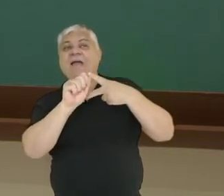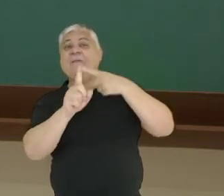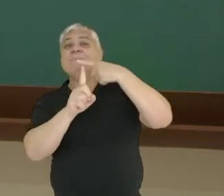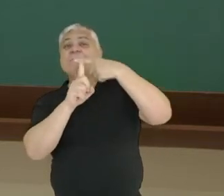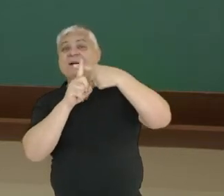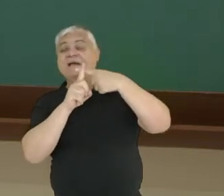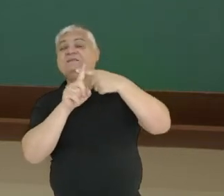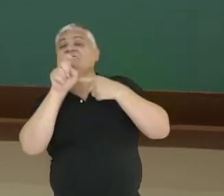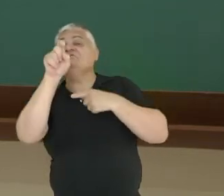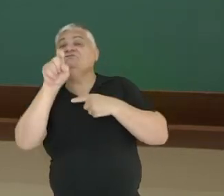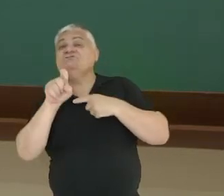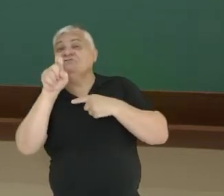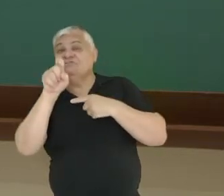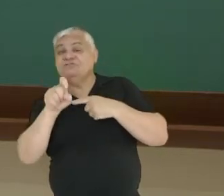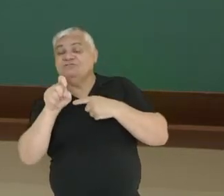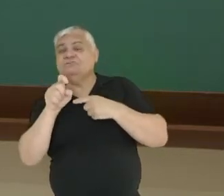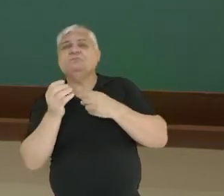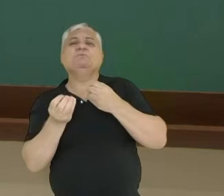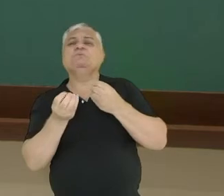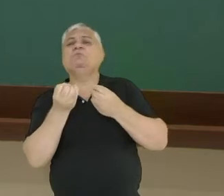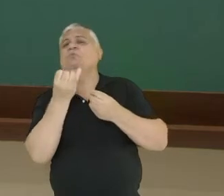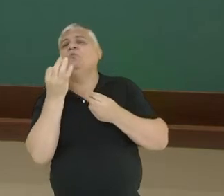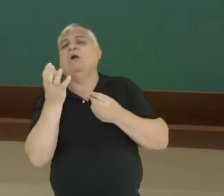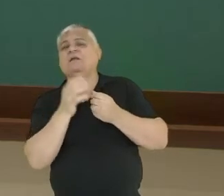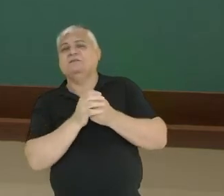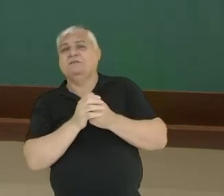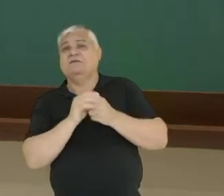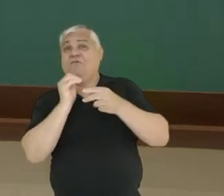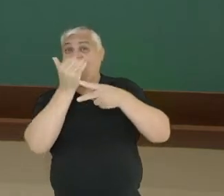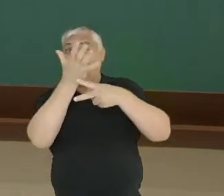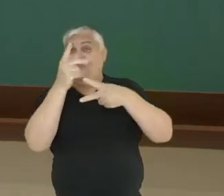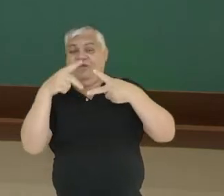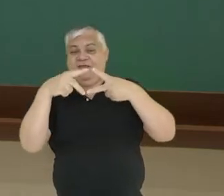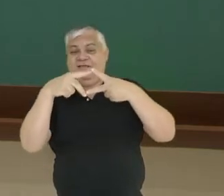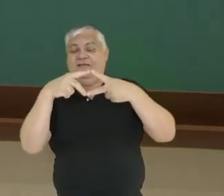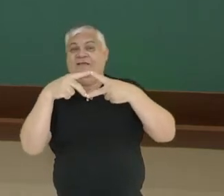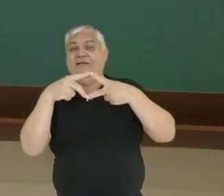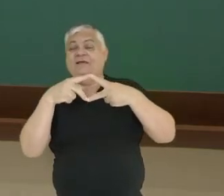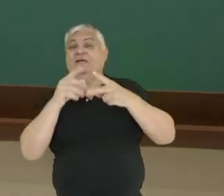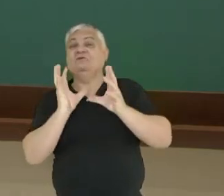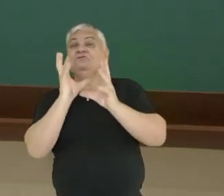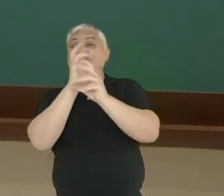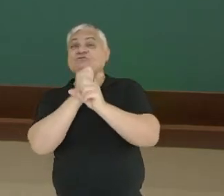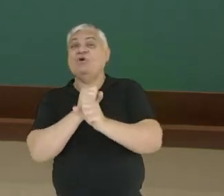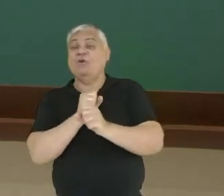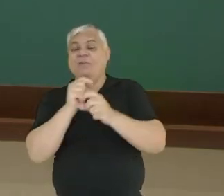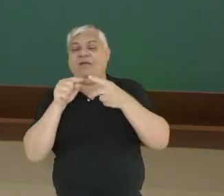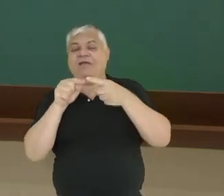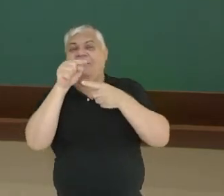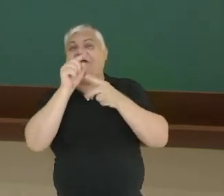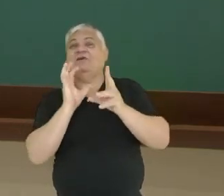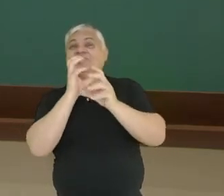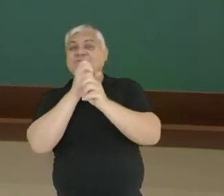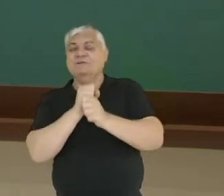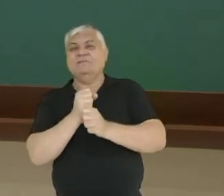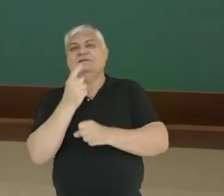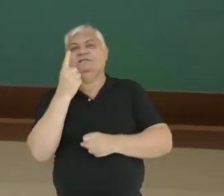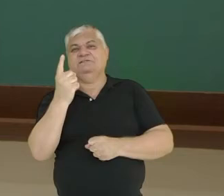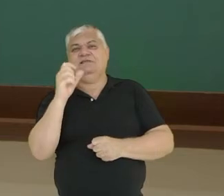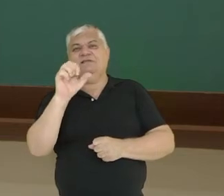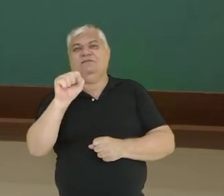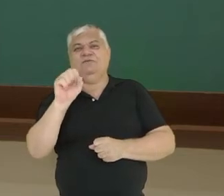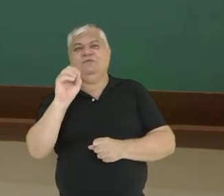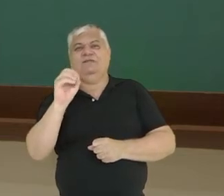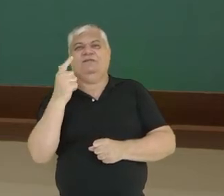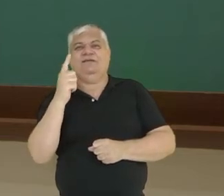seu correspondente X, que é o ângulo externo, tem que dar, a soma deles sempre tem que dar